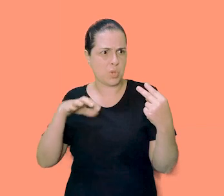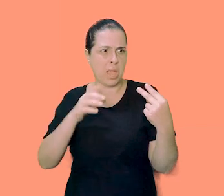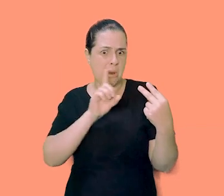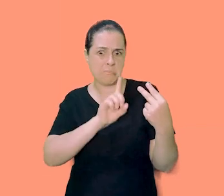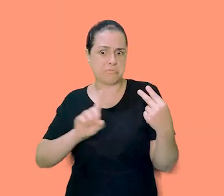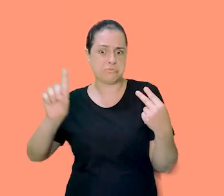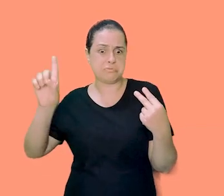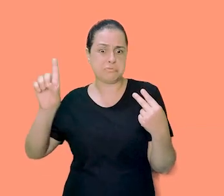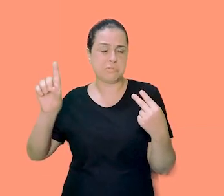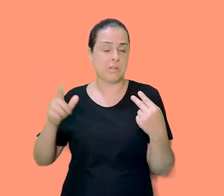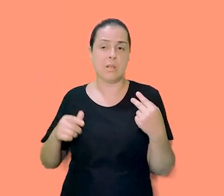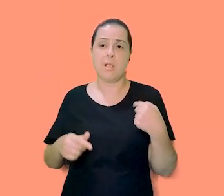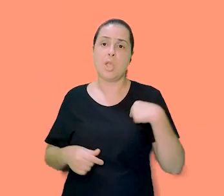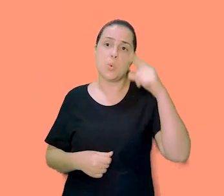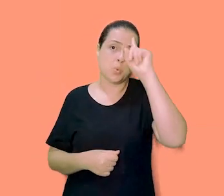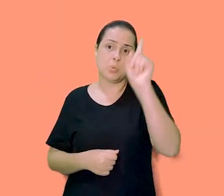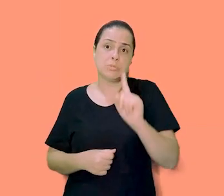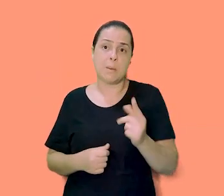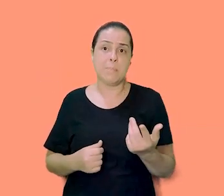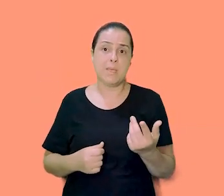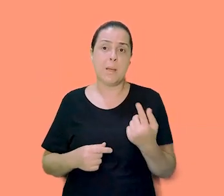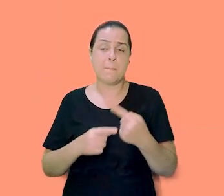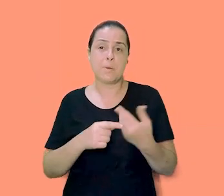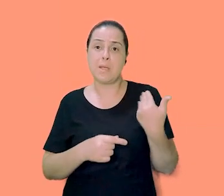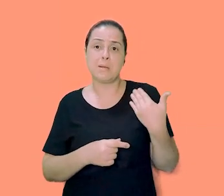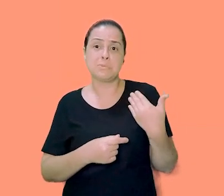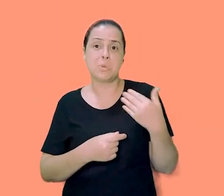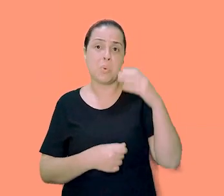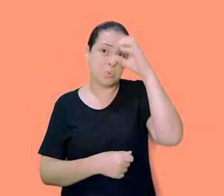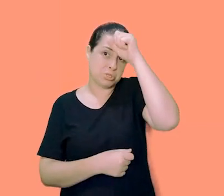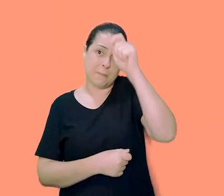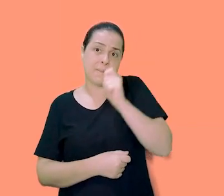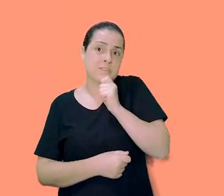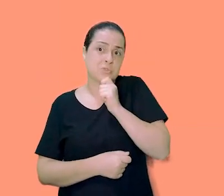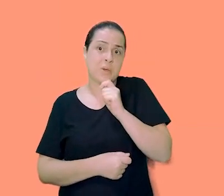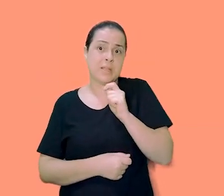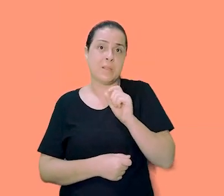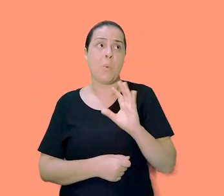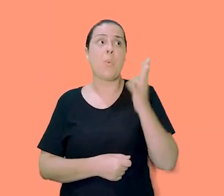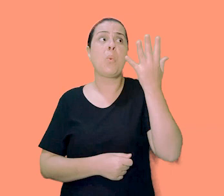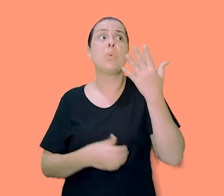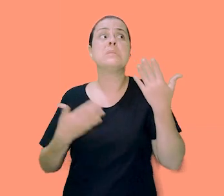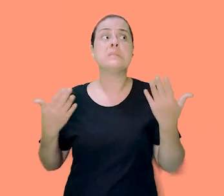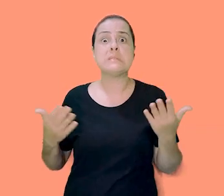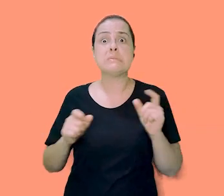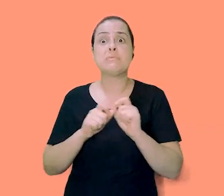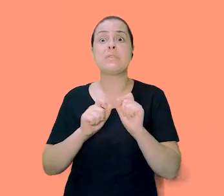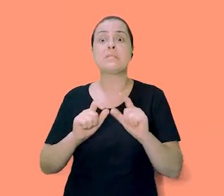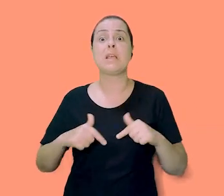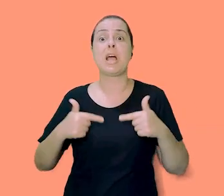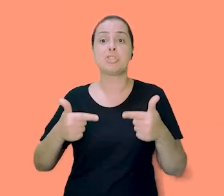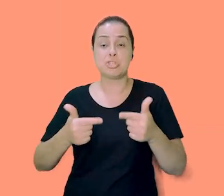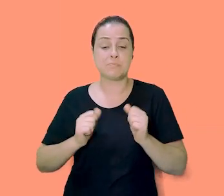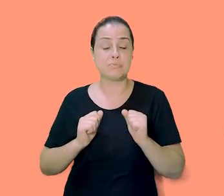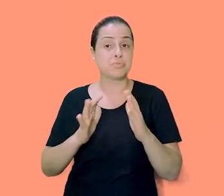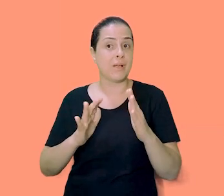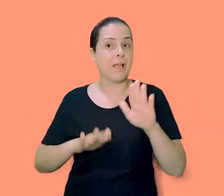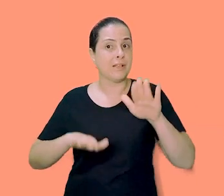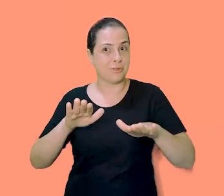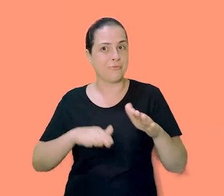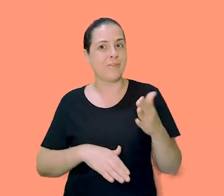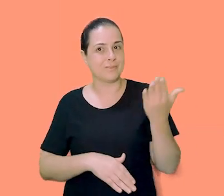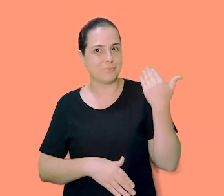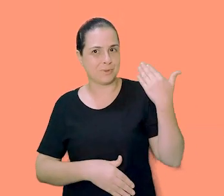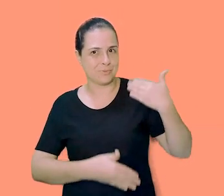sabia o que fazer. Eu não tinha sido assim, eu não tinha aprendido o que era para fazer nessa situação. E aí eu acho que talvez se eu estivesse na escola, as